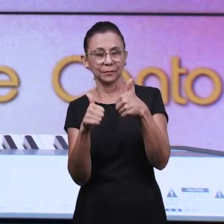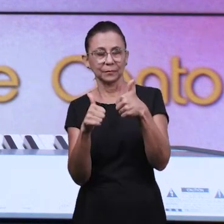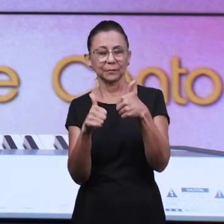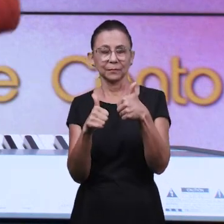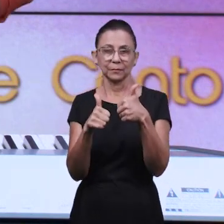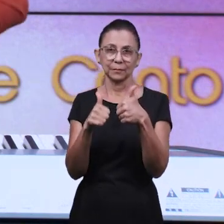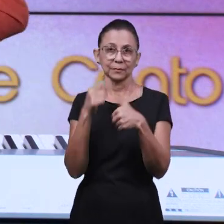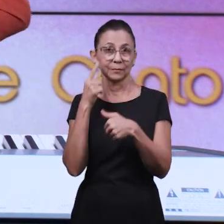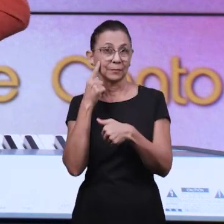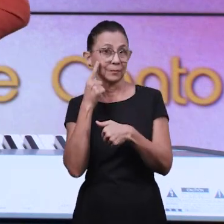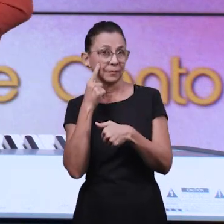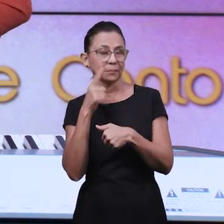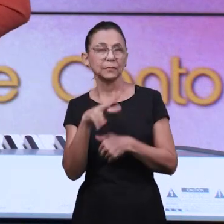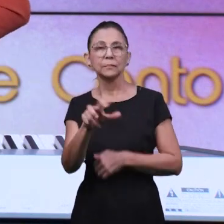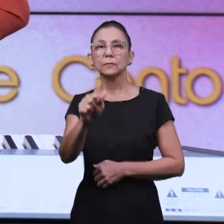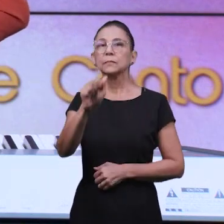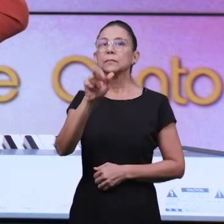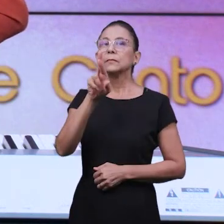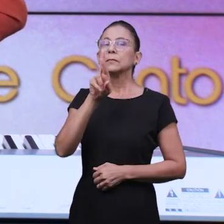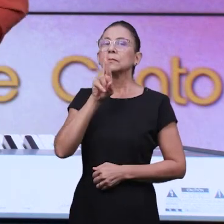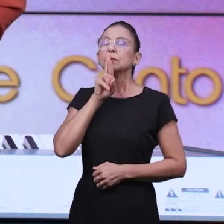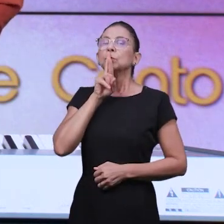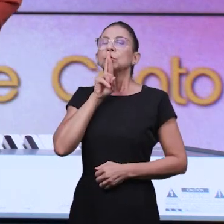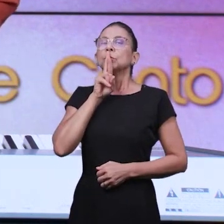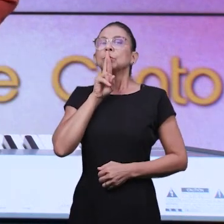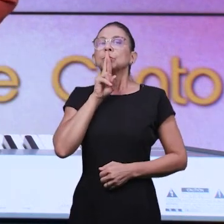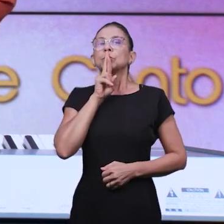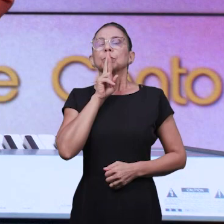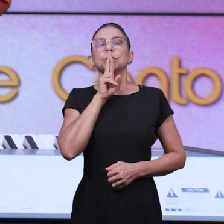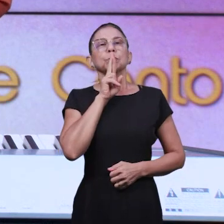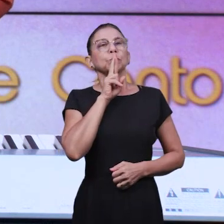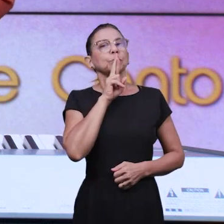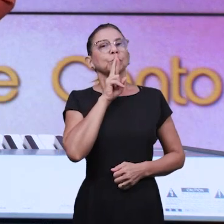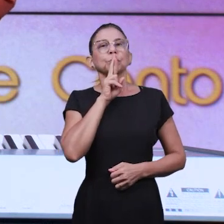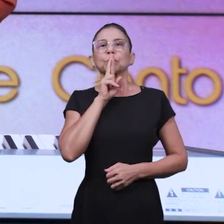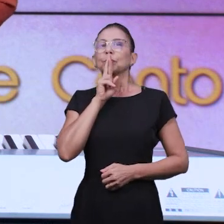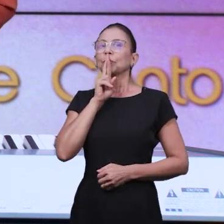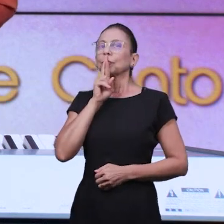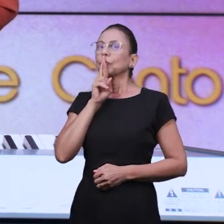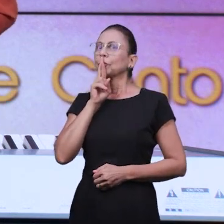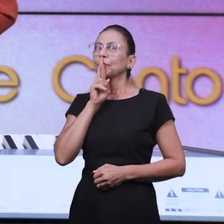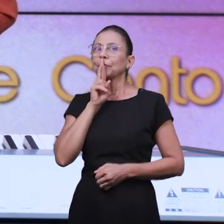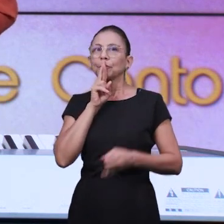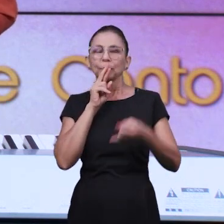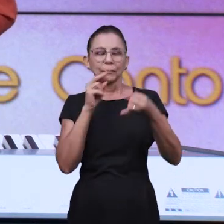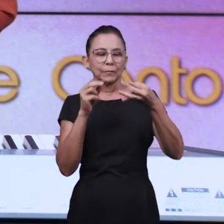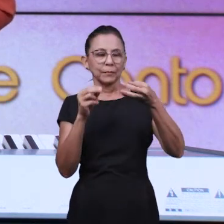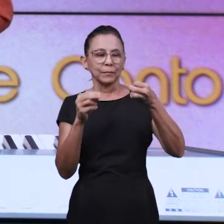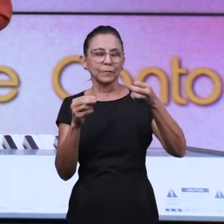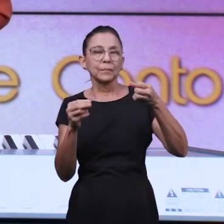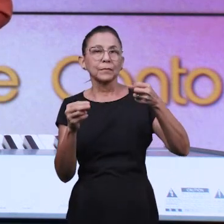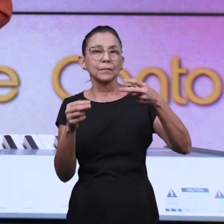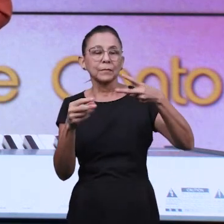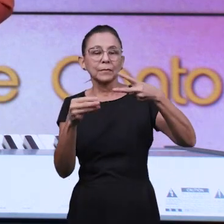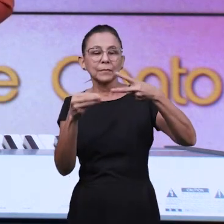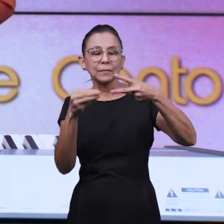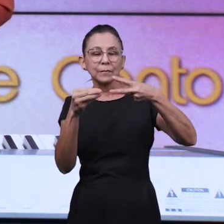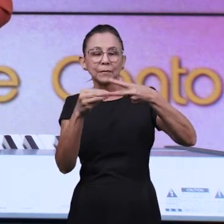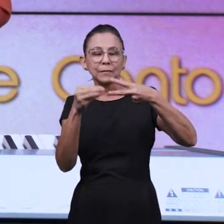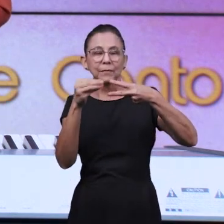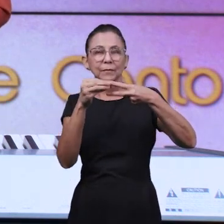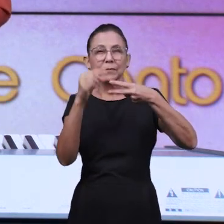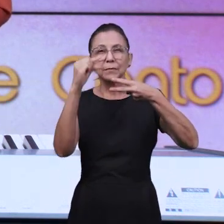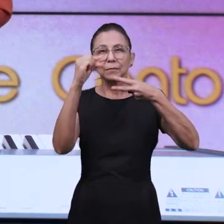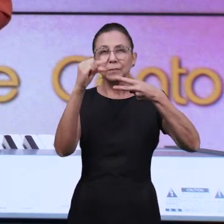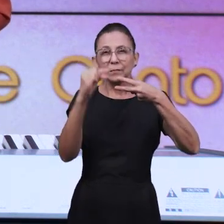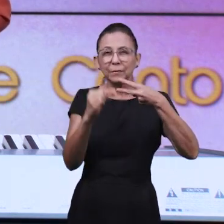Então, vamos testar. Inspirou? Eu não vou respirar no meio dessas notas curtas. São pausas só